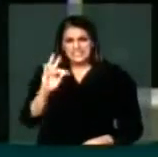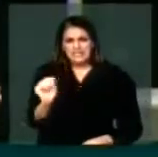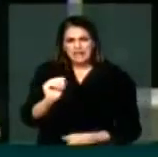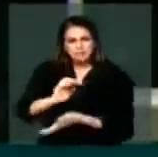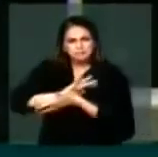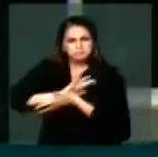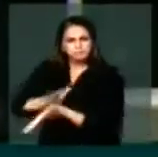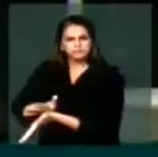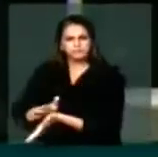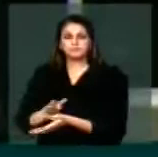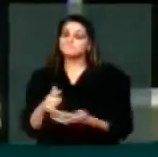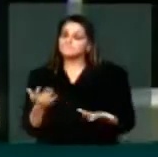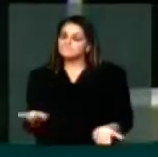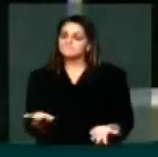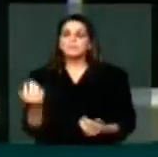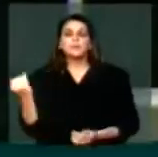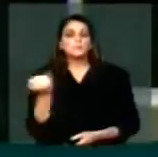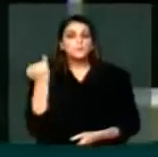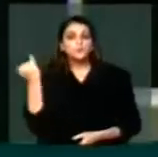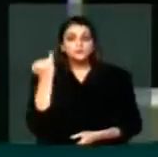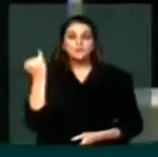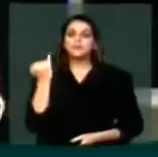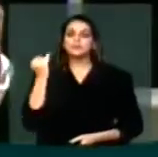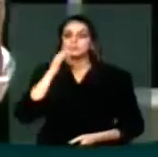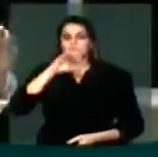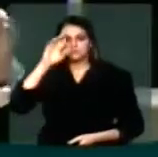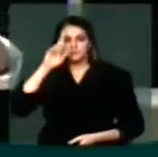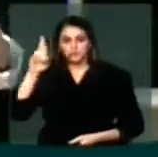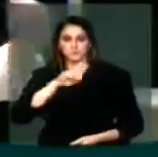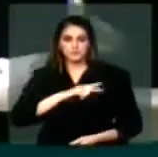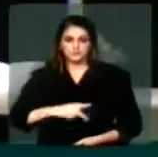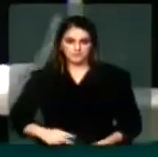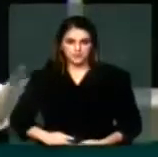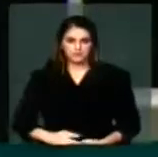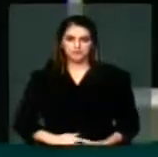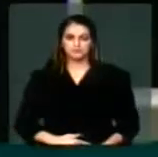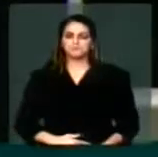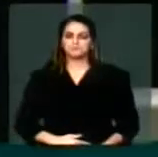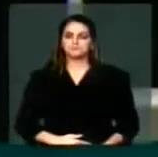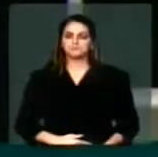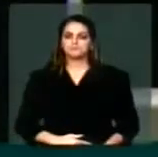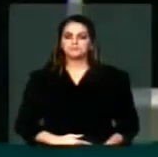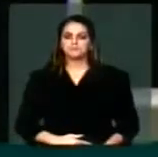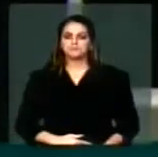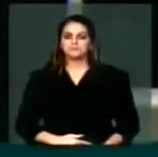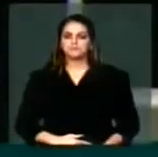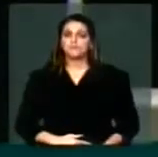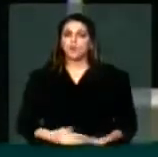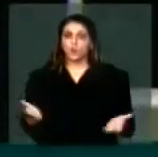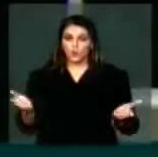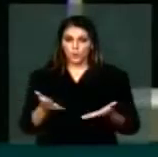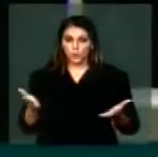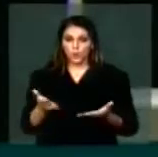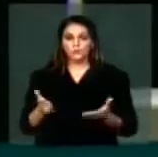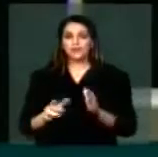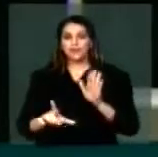é importante que se diga também que, com a regra atual da lei